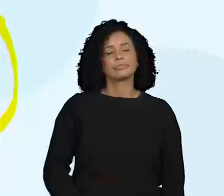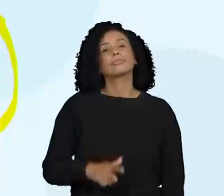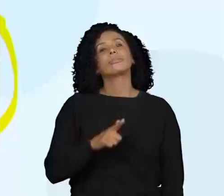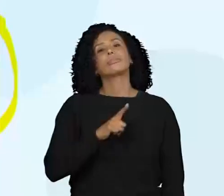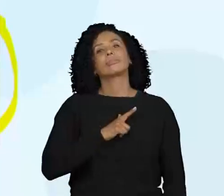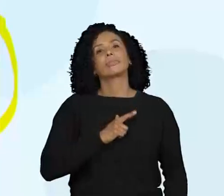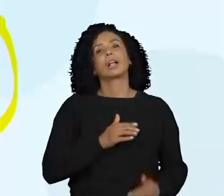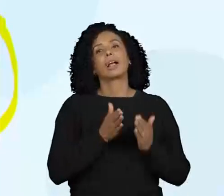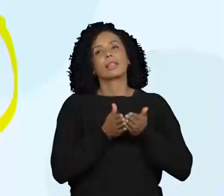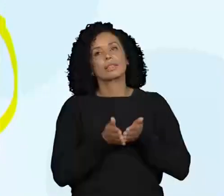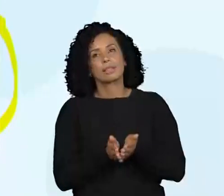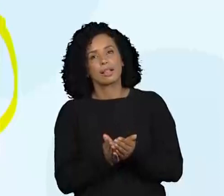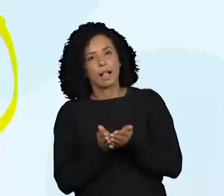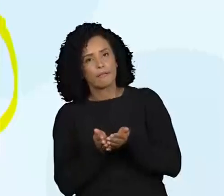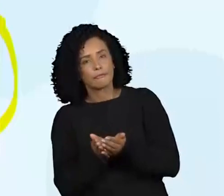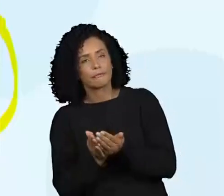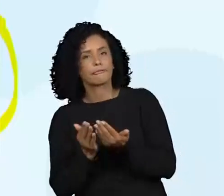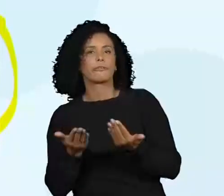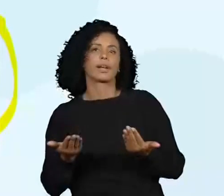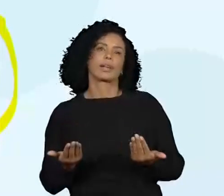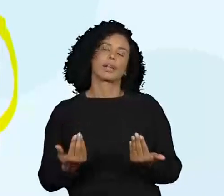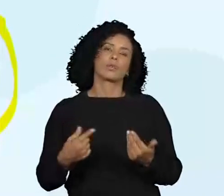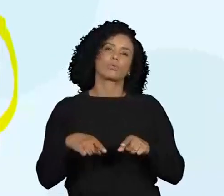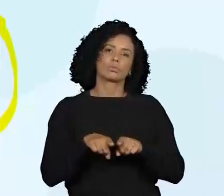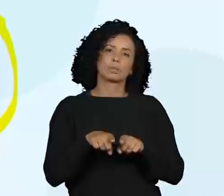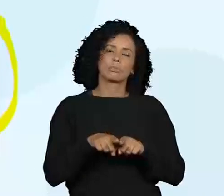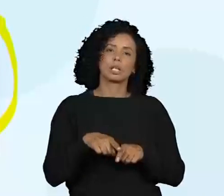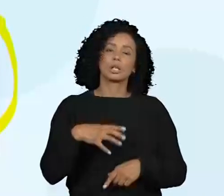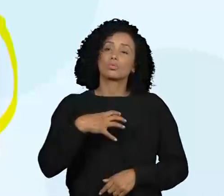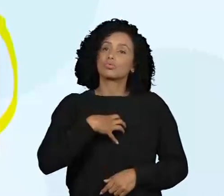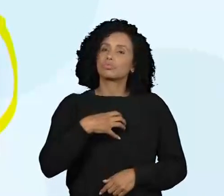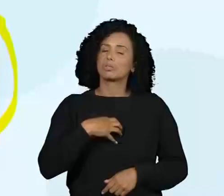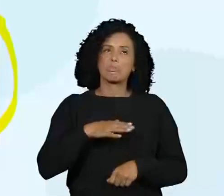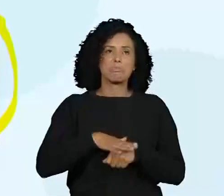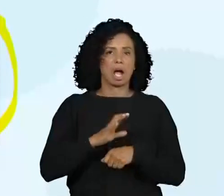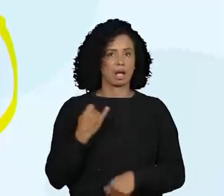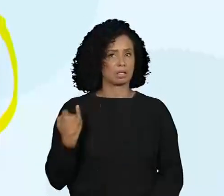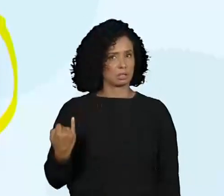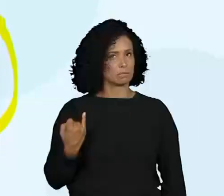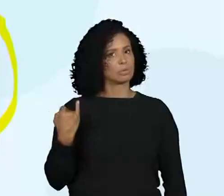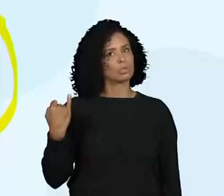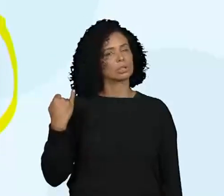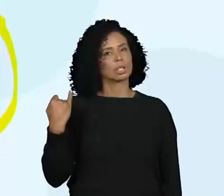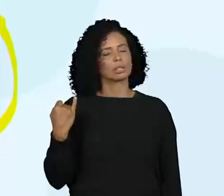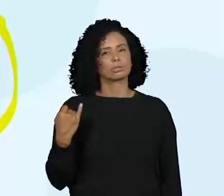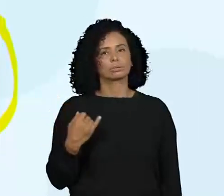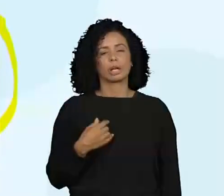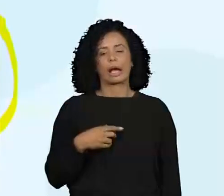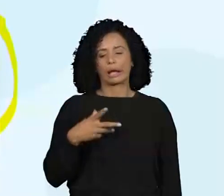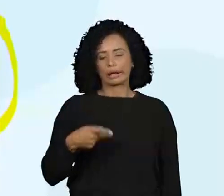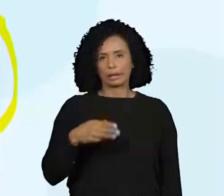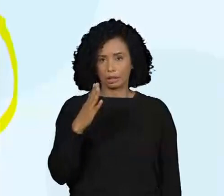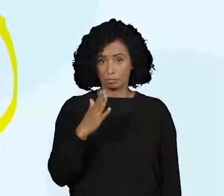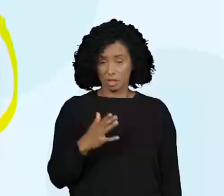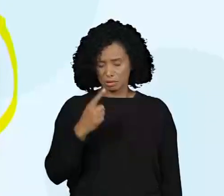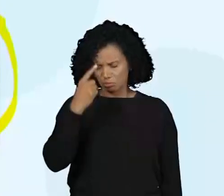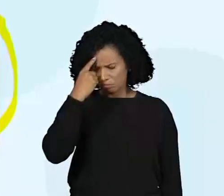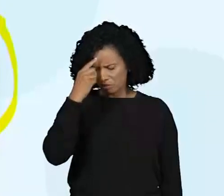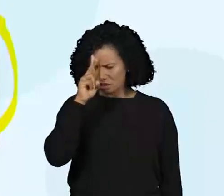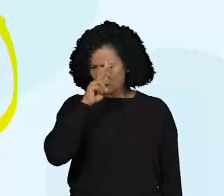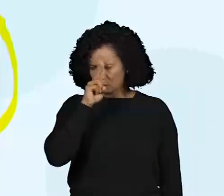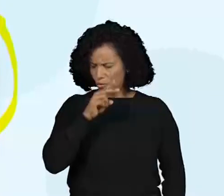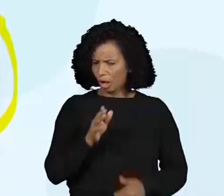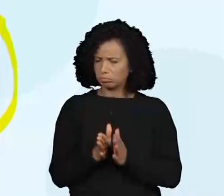embarcações, navios, que é um recurso muito utilizado na história. Quando a gente pensa na história do Brasil, a gente já lembra